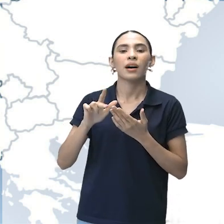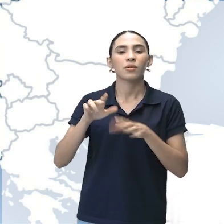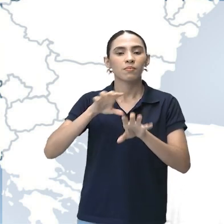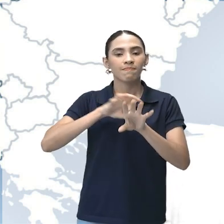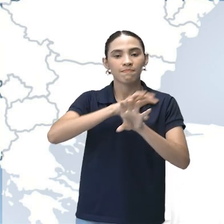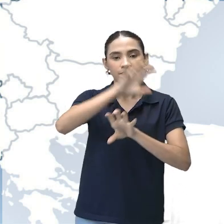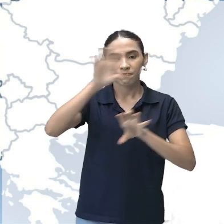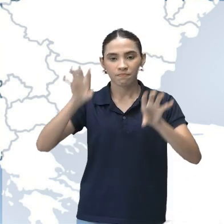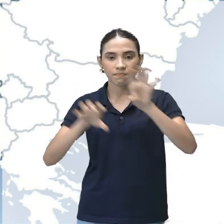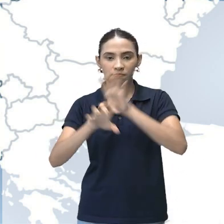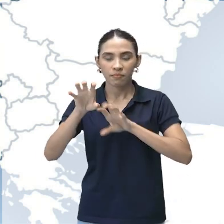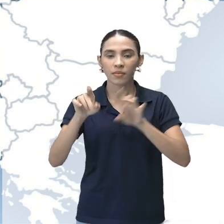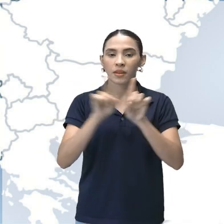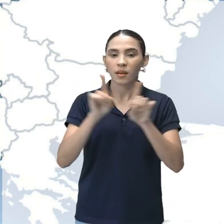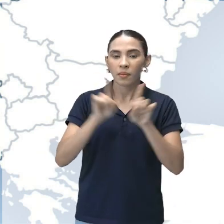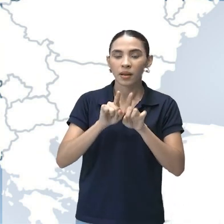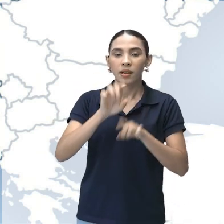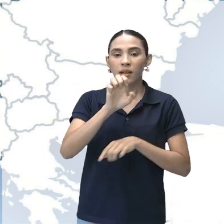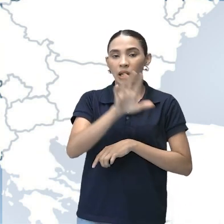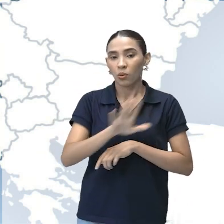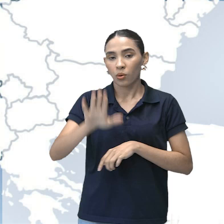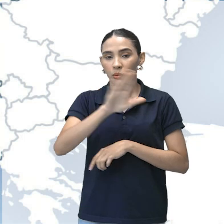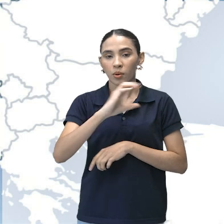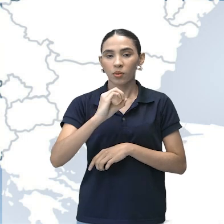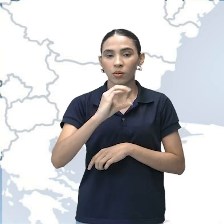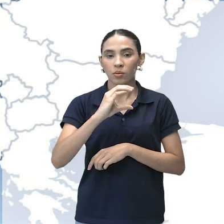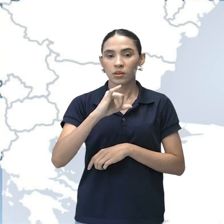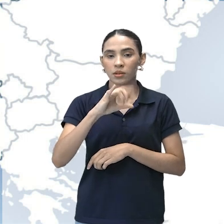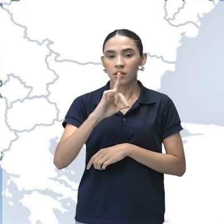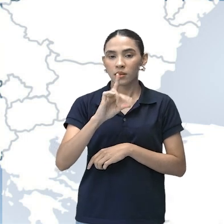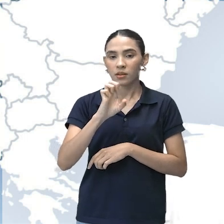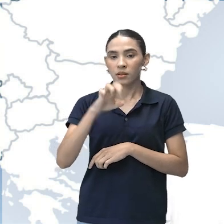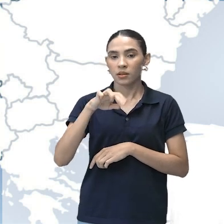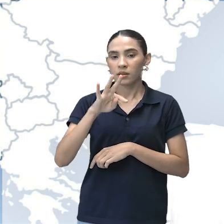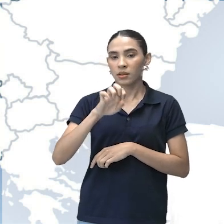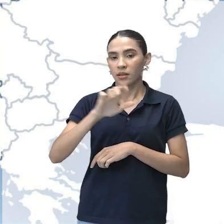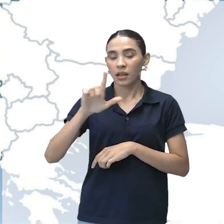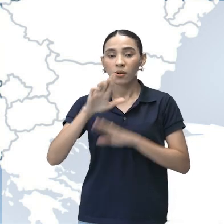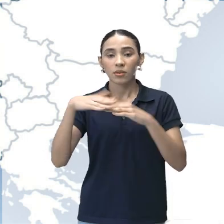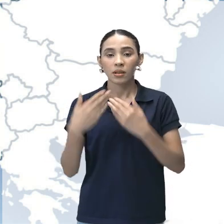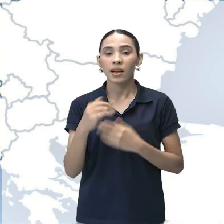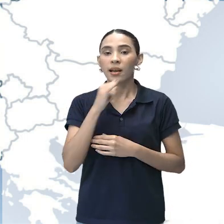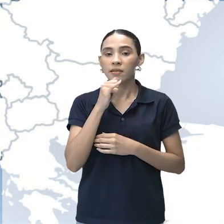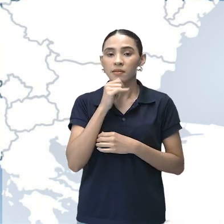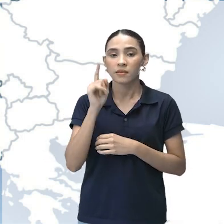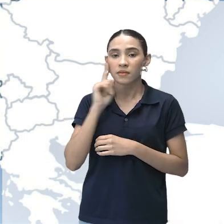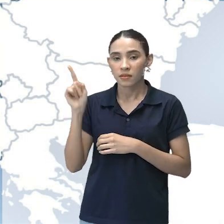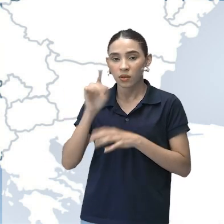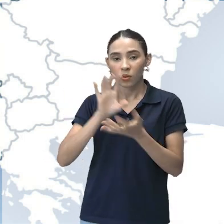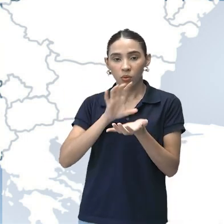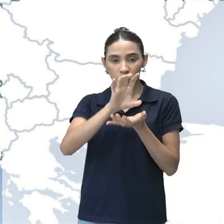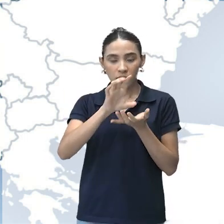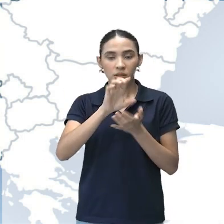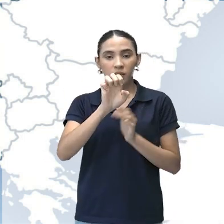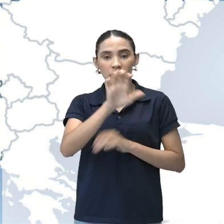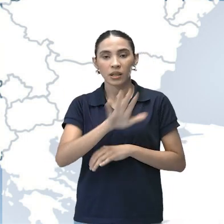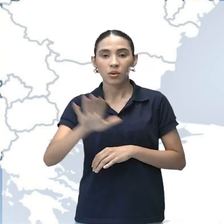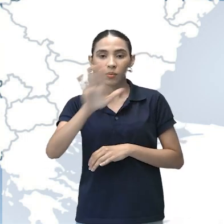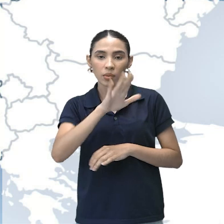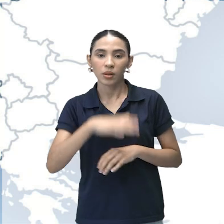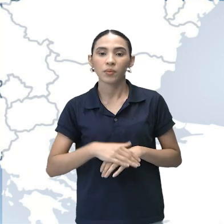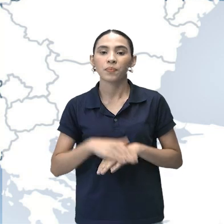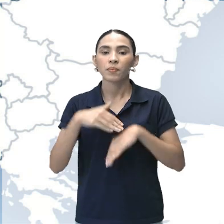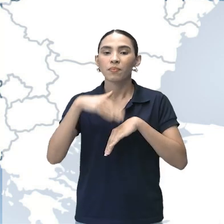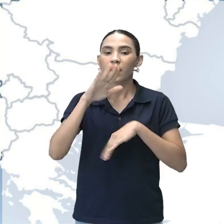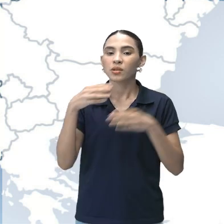espalhados ali pela chamada Europa Ocidental. A Europa Ocidental é essa parte aqui do continente europeu, né,